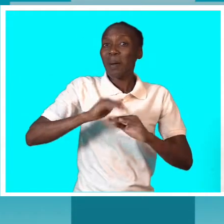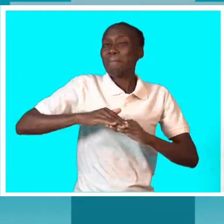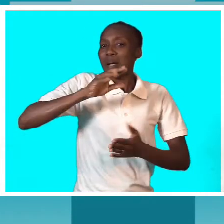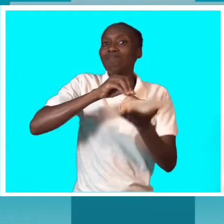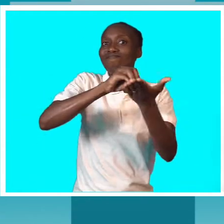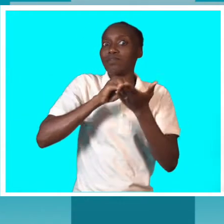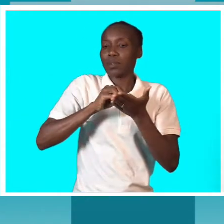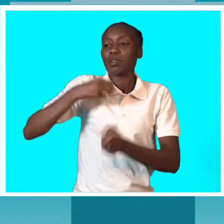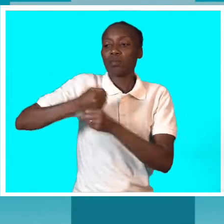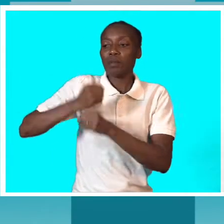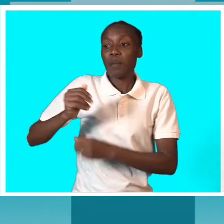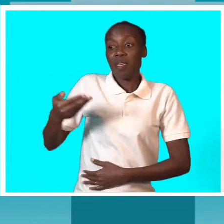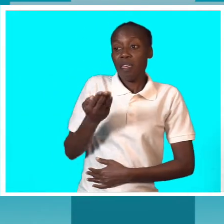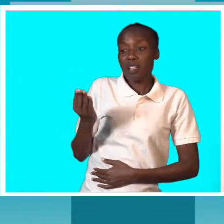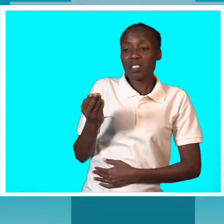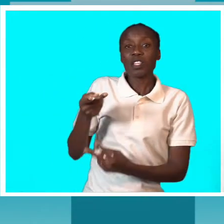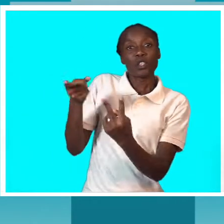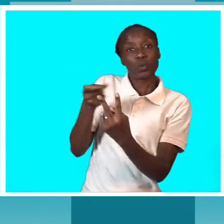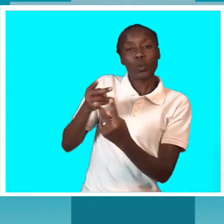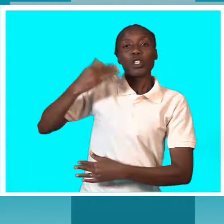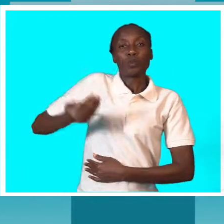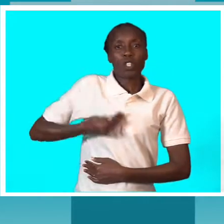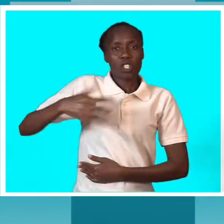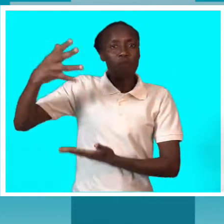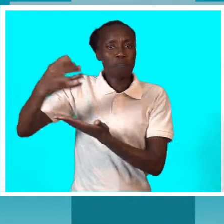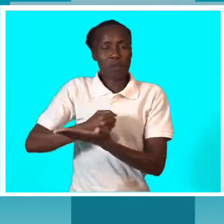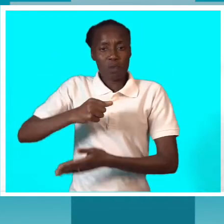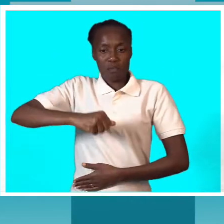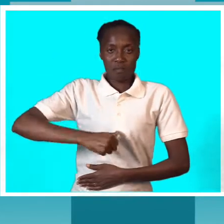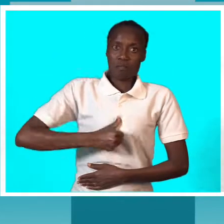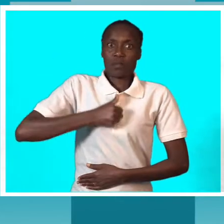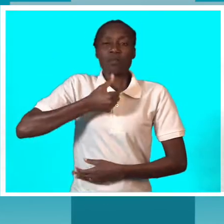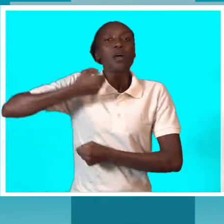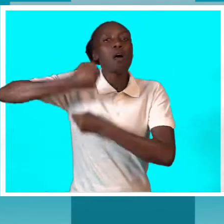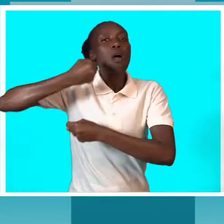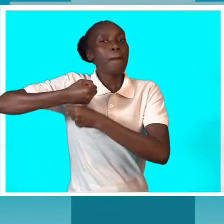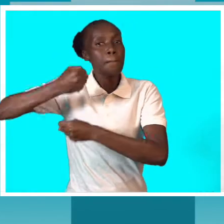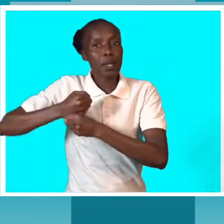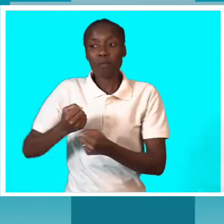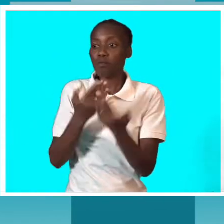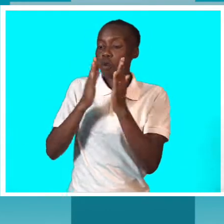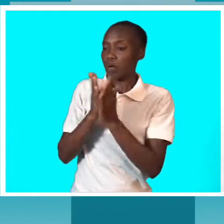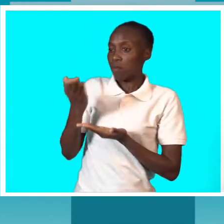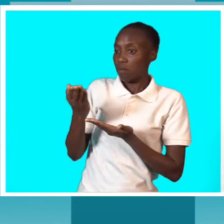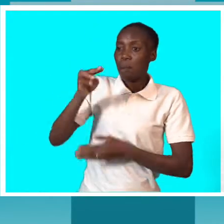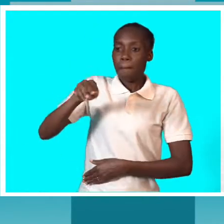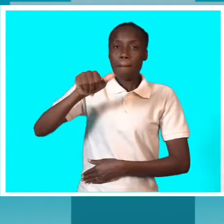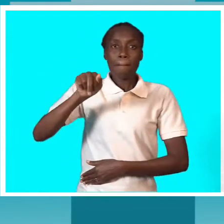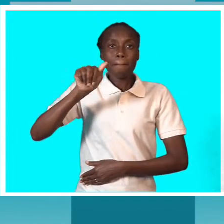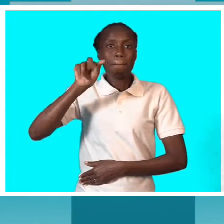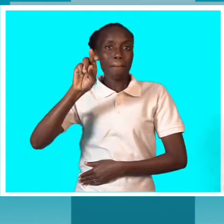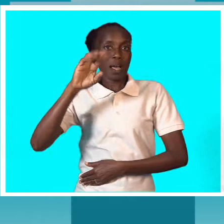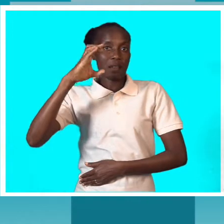conseguiram, sobretudo, um alto emprego. Marcelo, agradecer por ter vindo cá. Para começar,